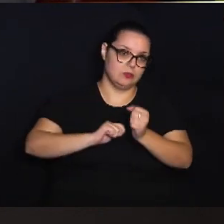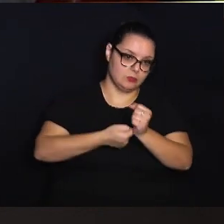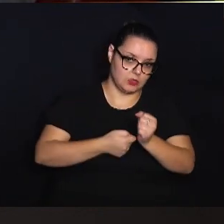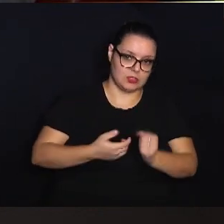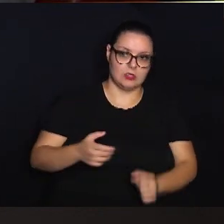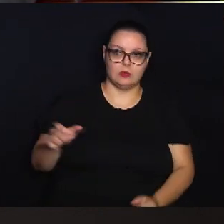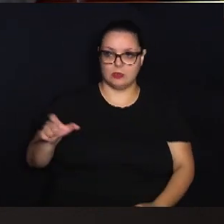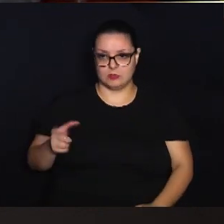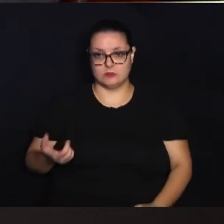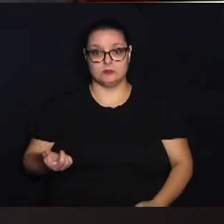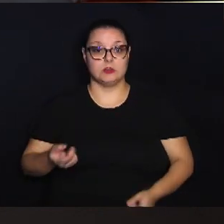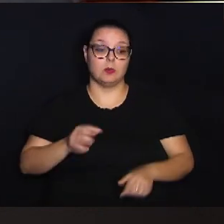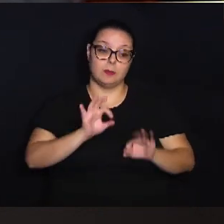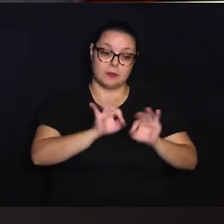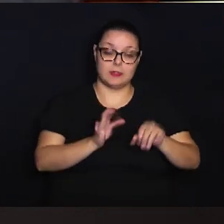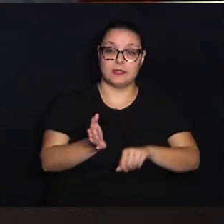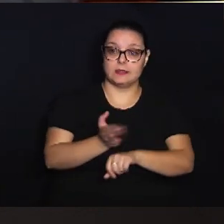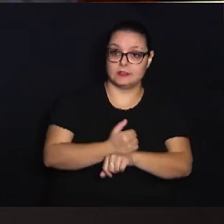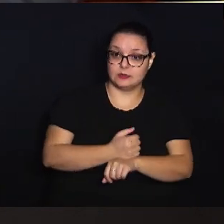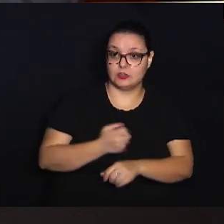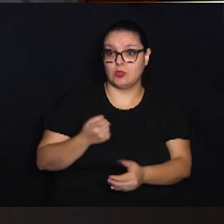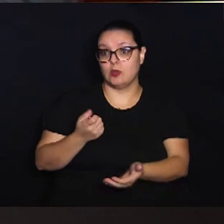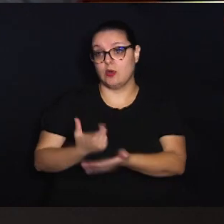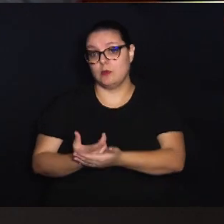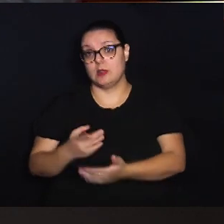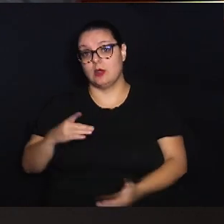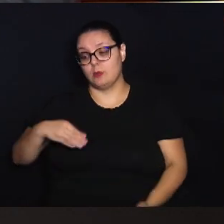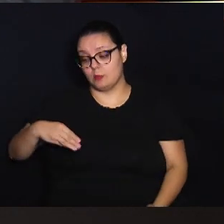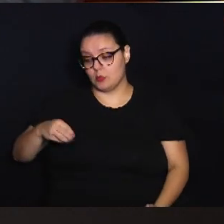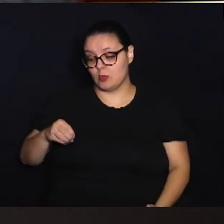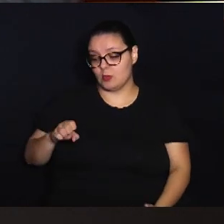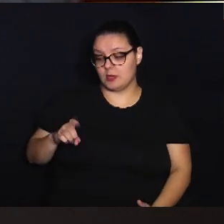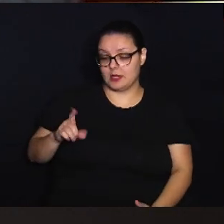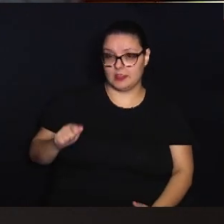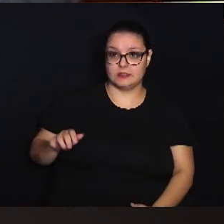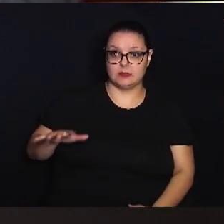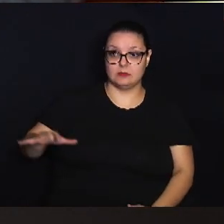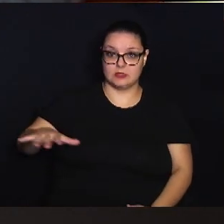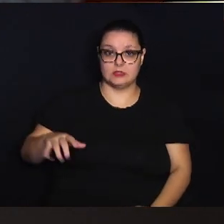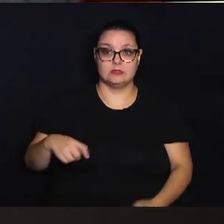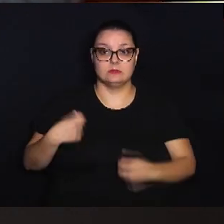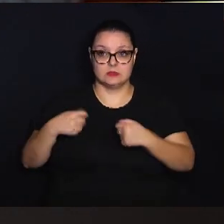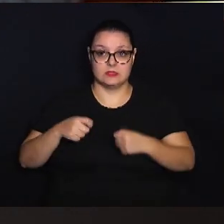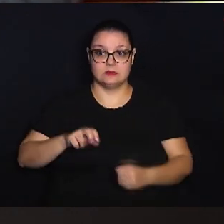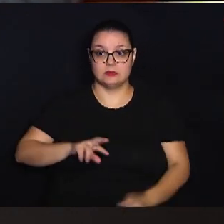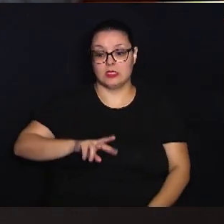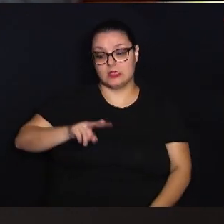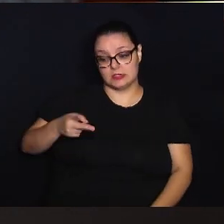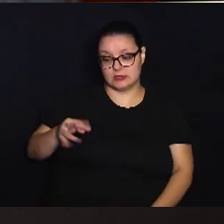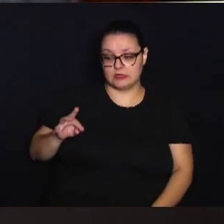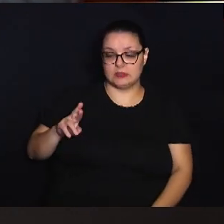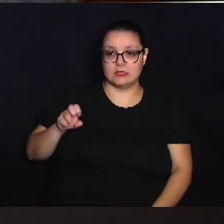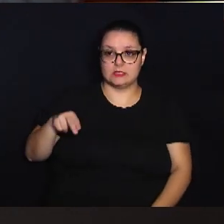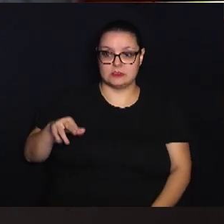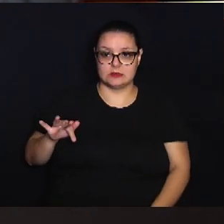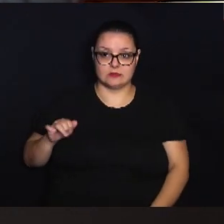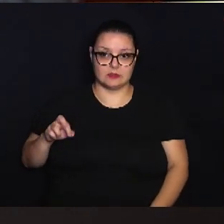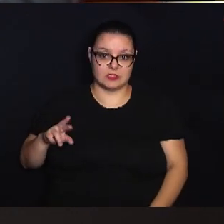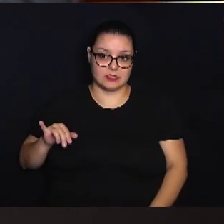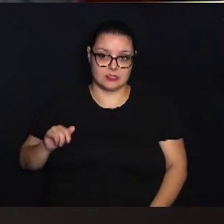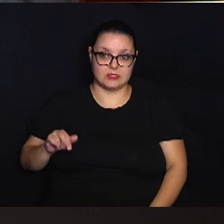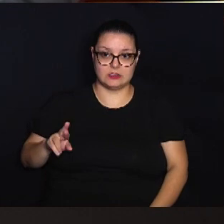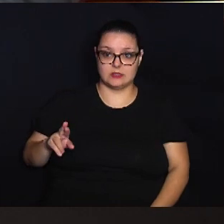cartão. Então, aprovisionar recursos, comprar moeda regional. Se você precisar transferir previamente, dependendo do lugar que você